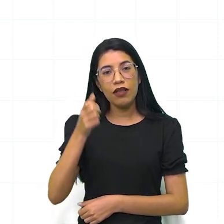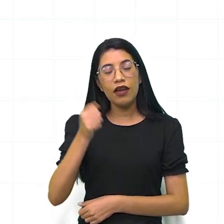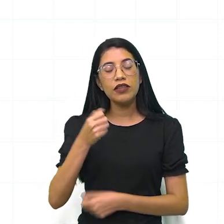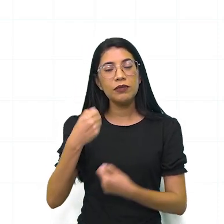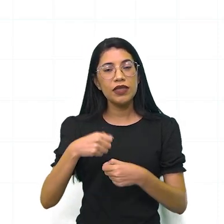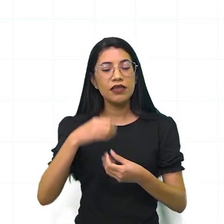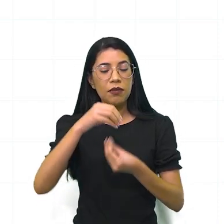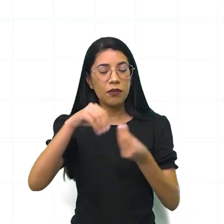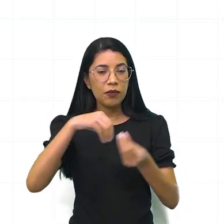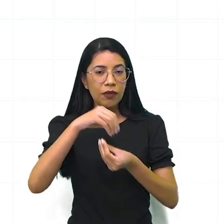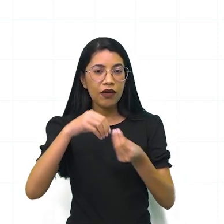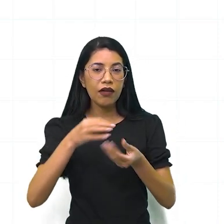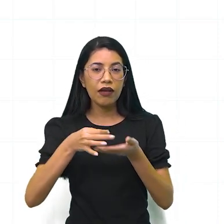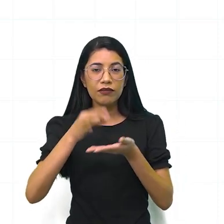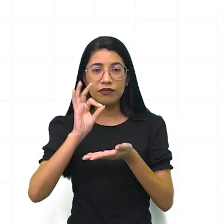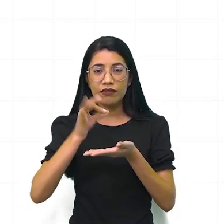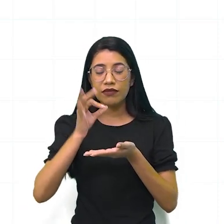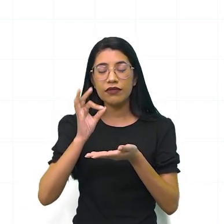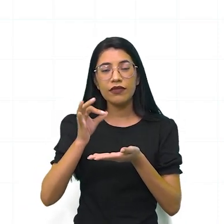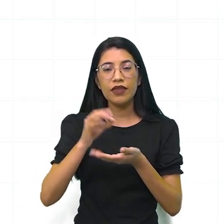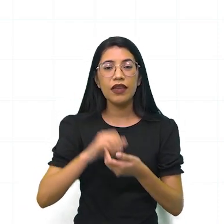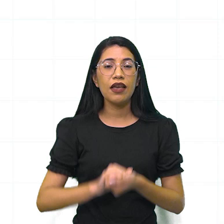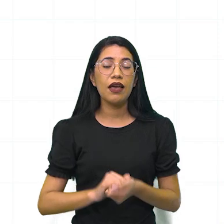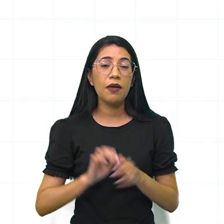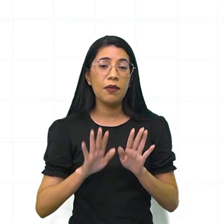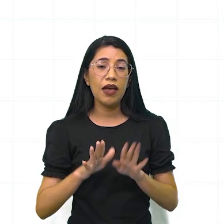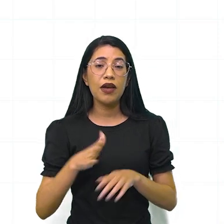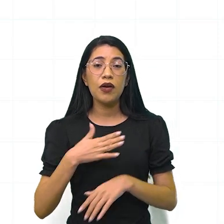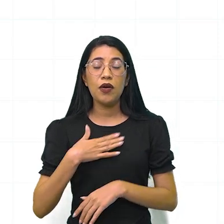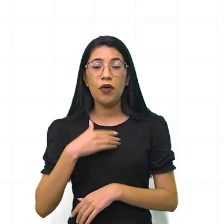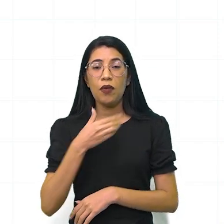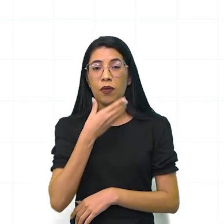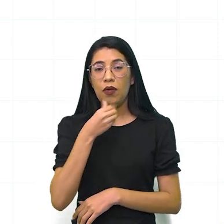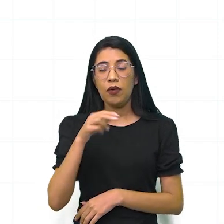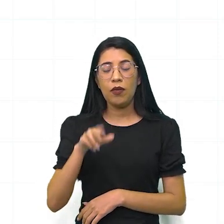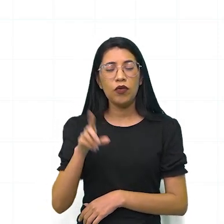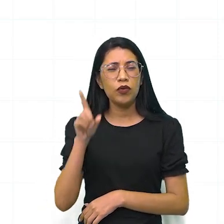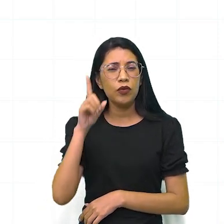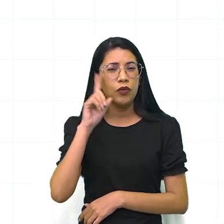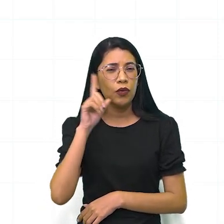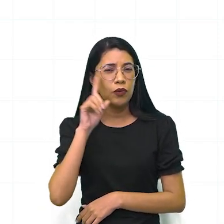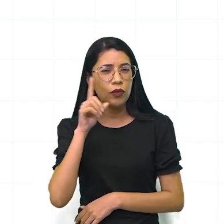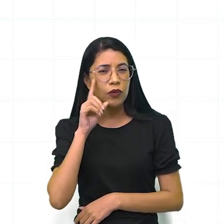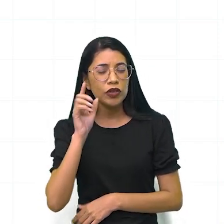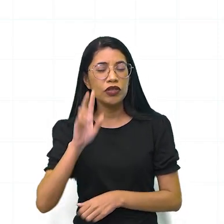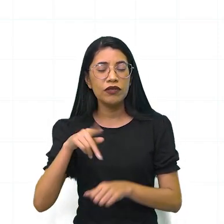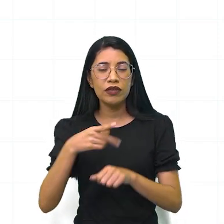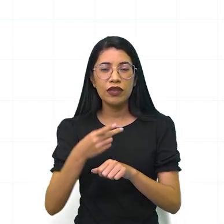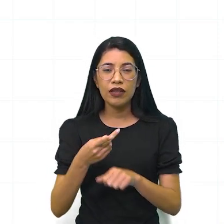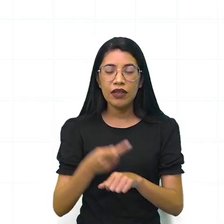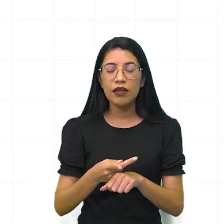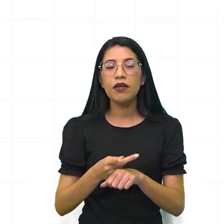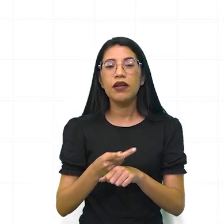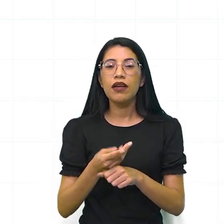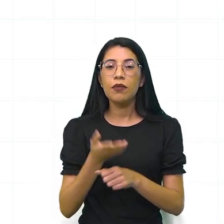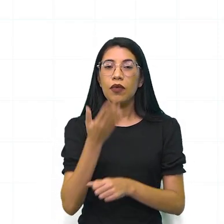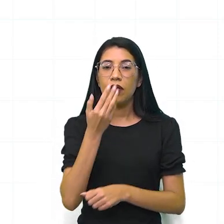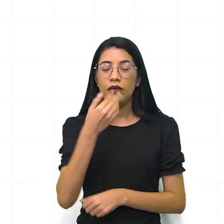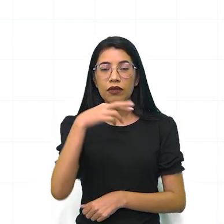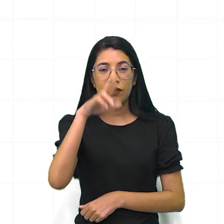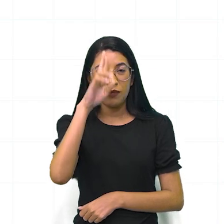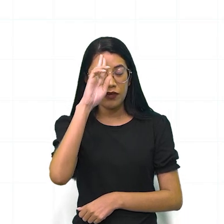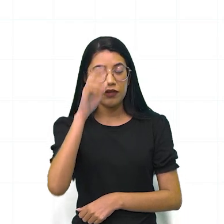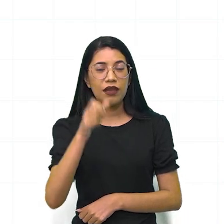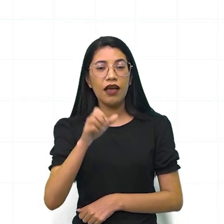café, né? Meu irmão, ele toma todo dia leite. Depois do almoço, ele toma um copo de leite. Então, tem quem gosta. Vamos